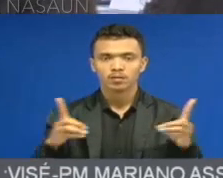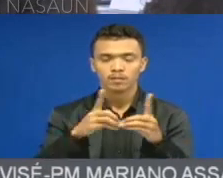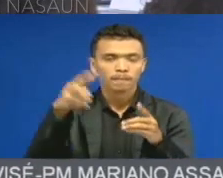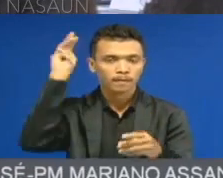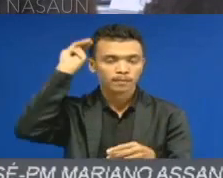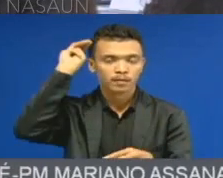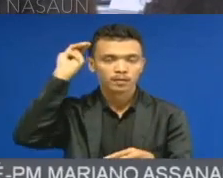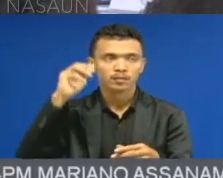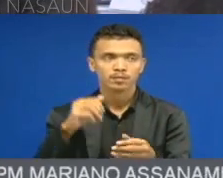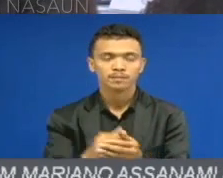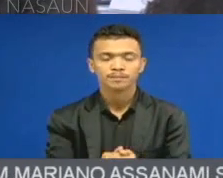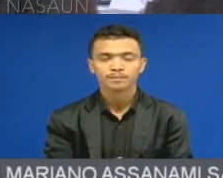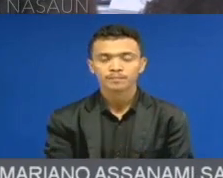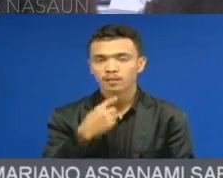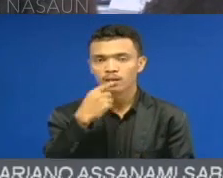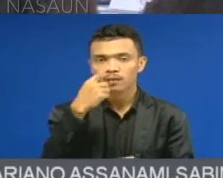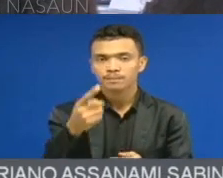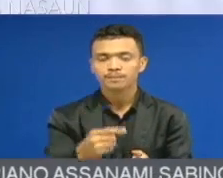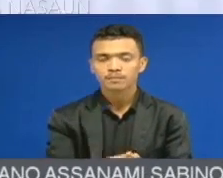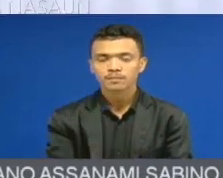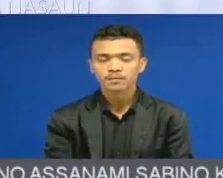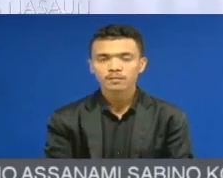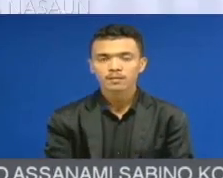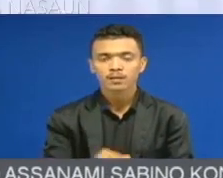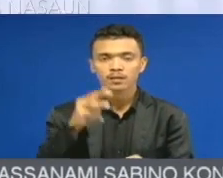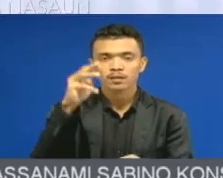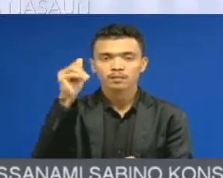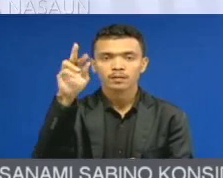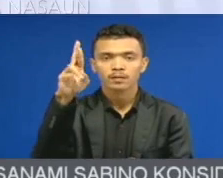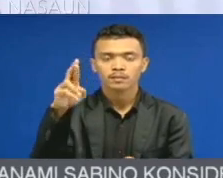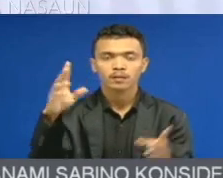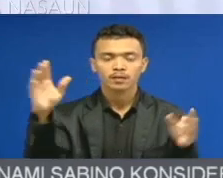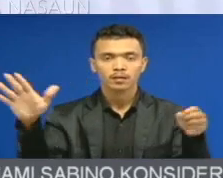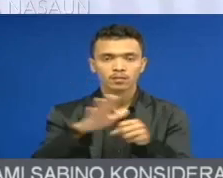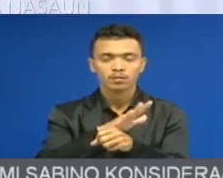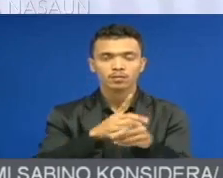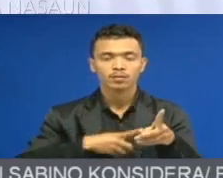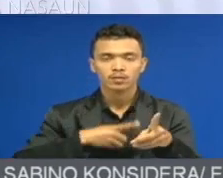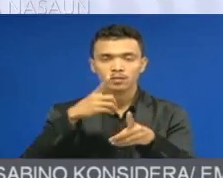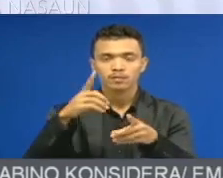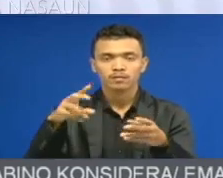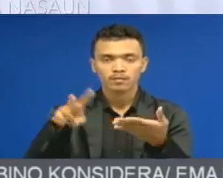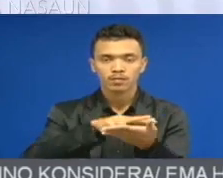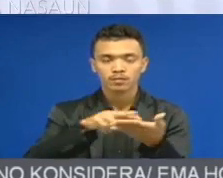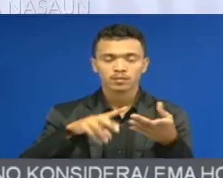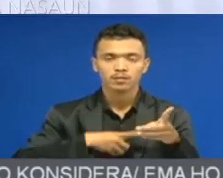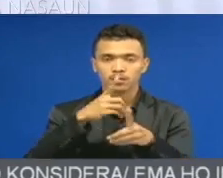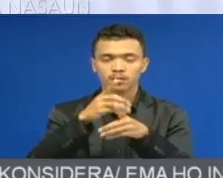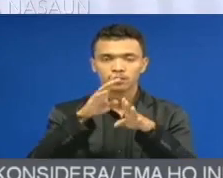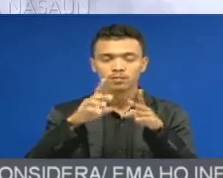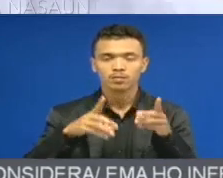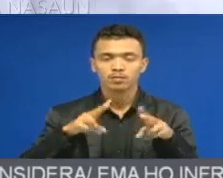Humanos Myanmar Aung Myo Myint Hateteng. Situação ia Myanmar na konoho violação de direitos humanos. Tamba dadão de militar